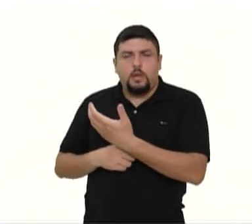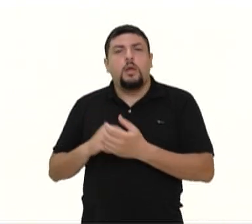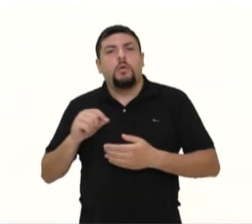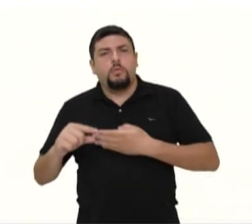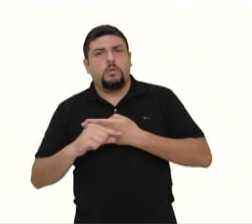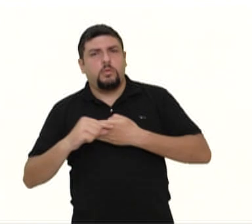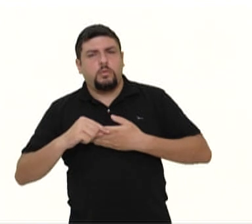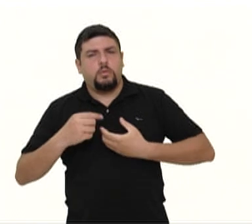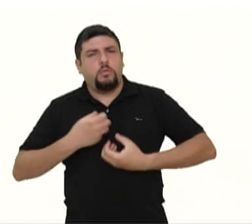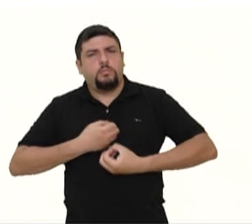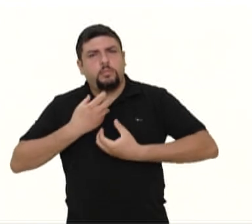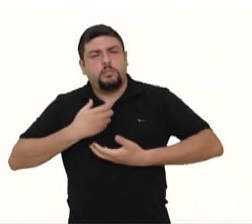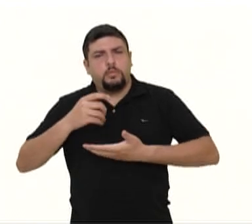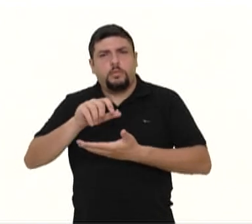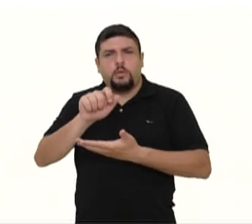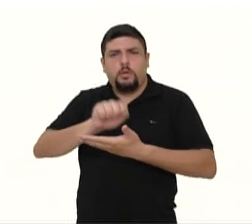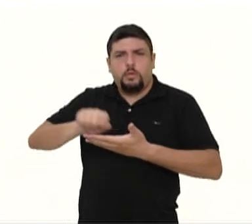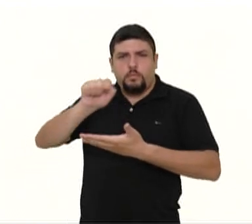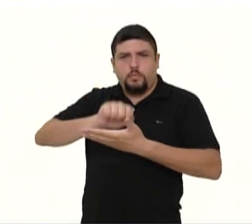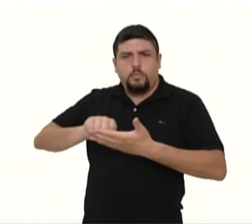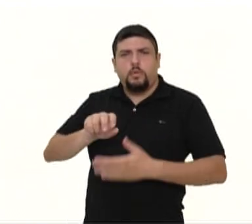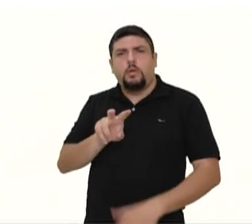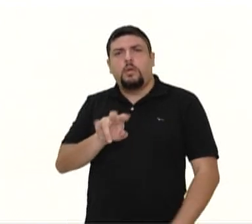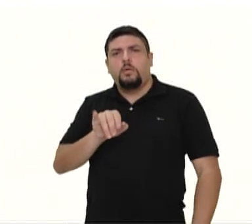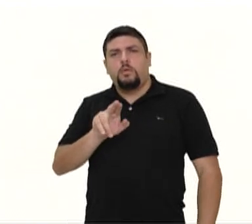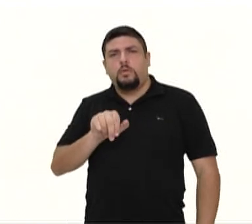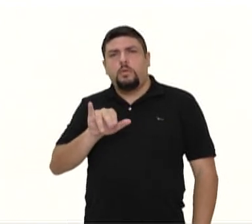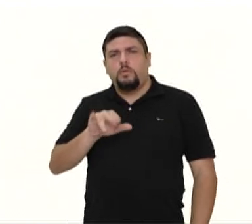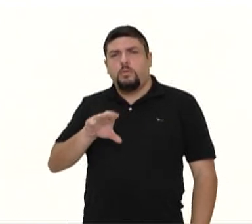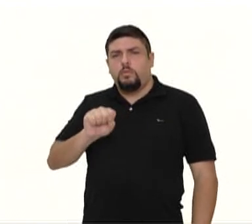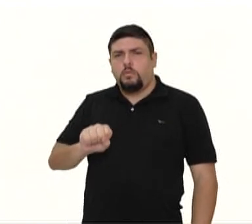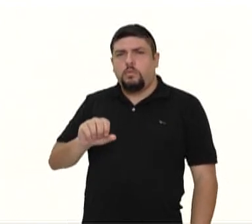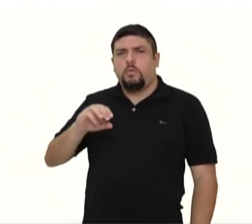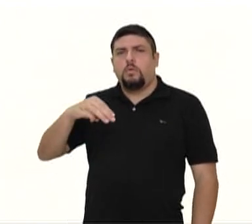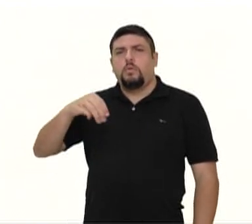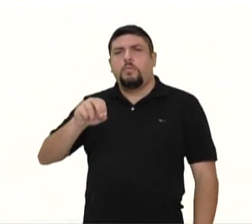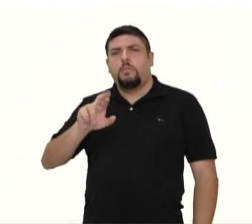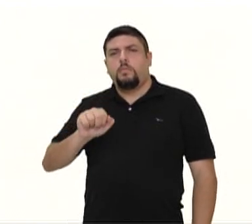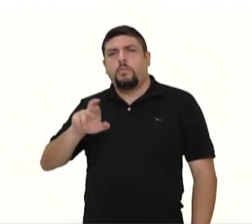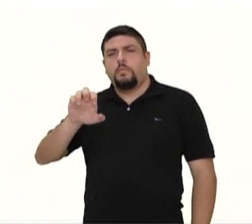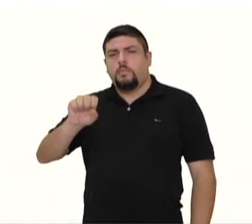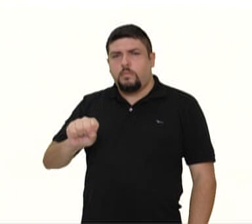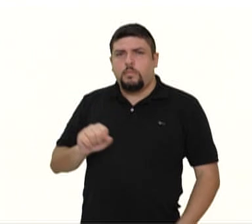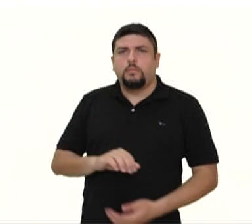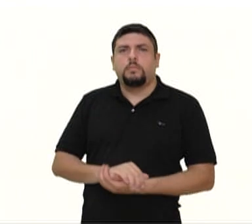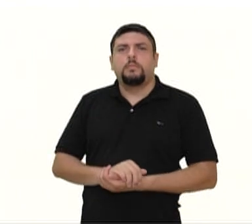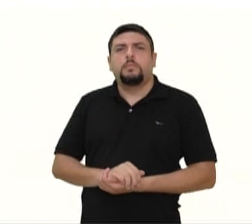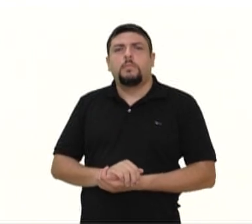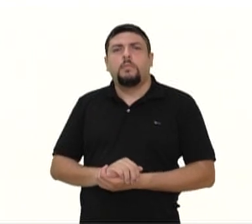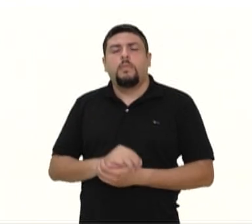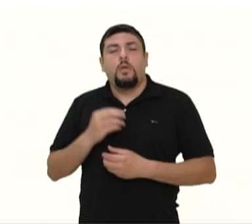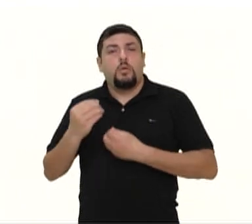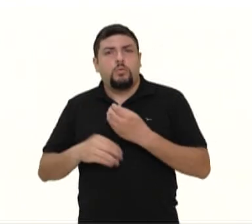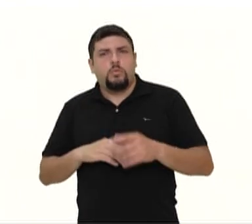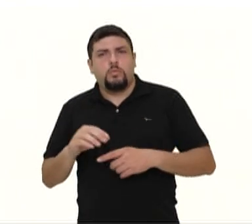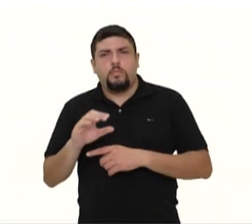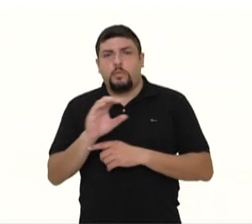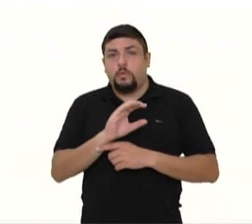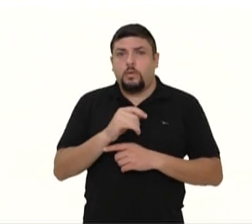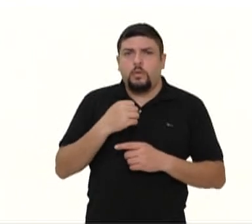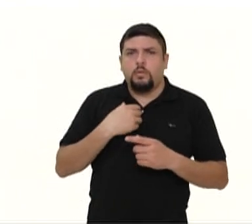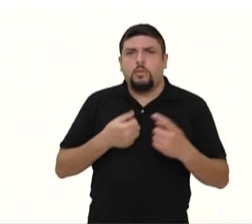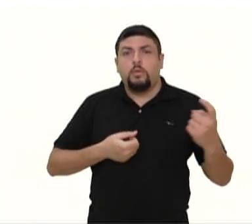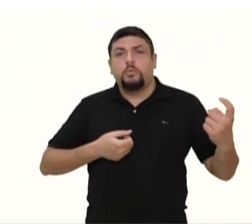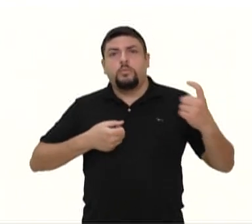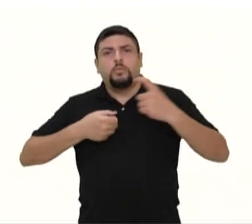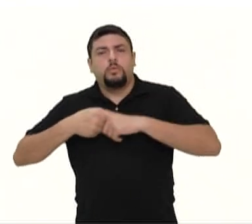autor desse trecho da sinfonia tão bonito, né? Os candangos aí quando voltavam do trabalho para os seus lares distantes, né?